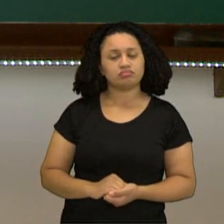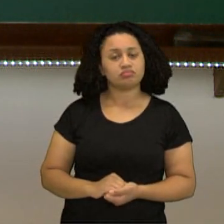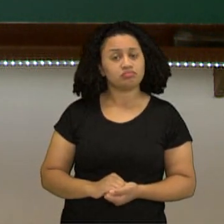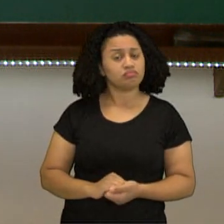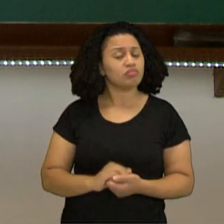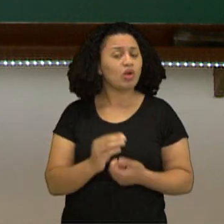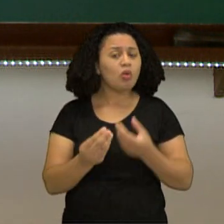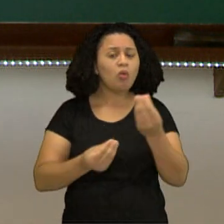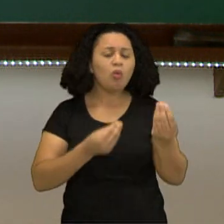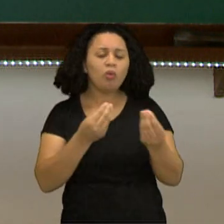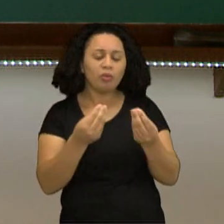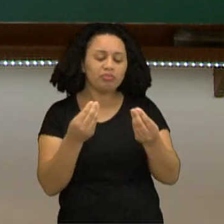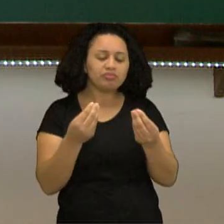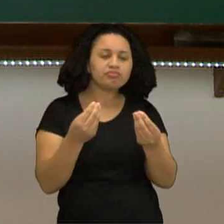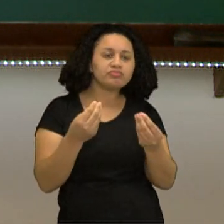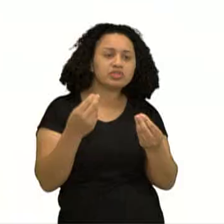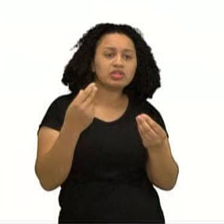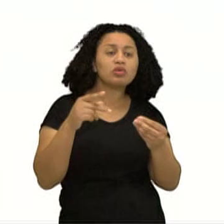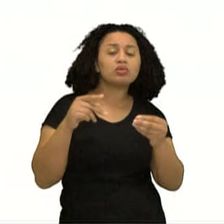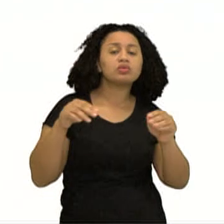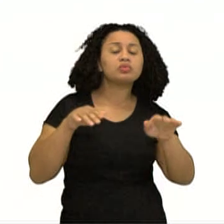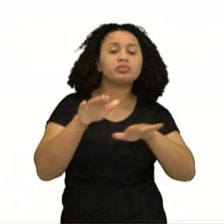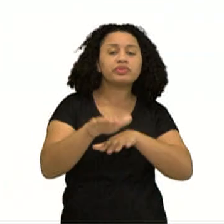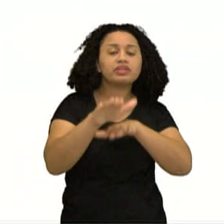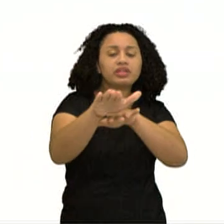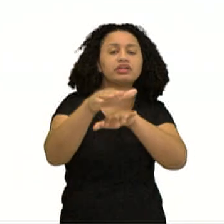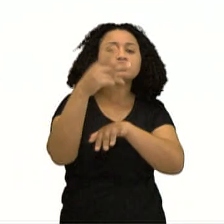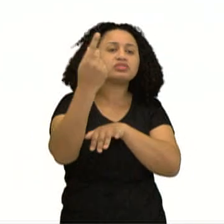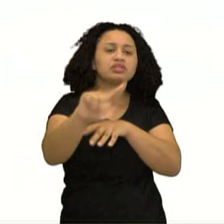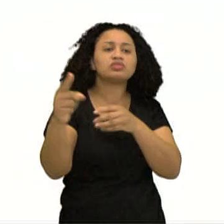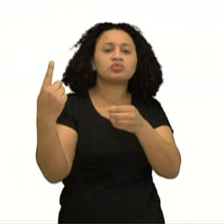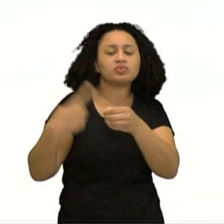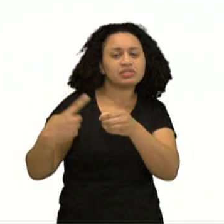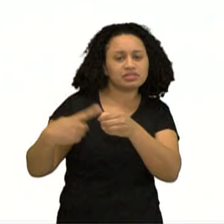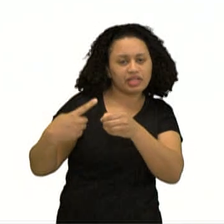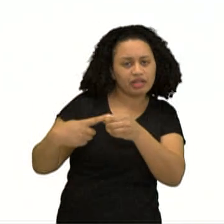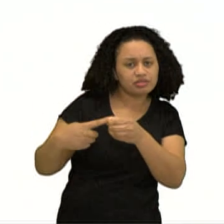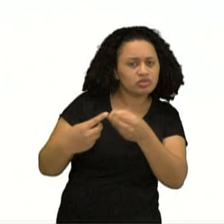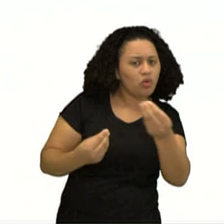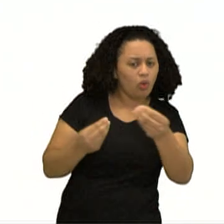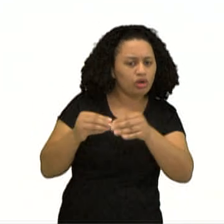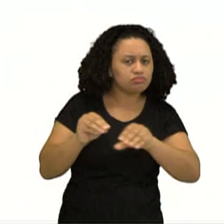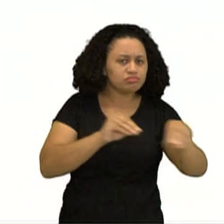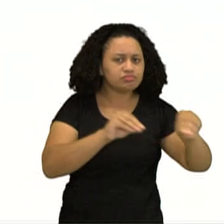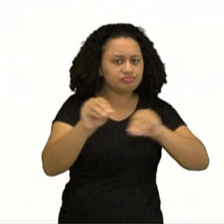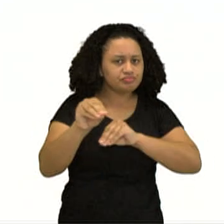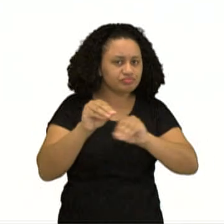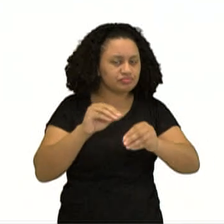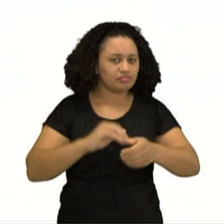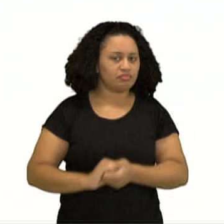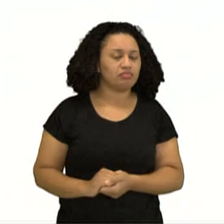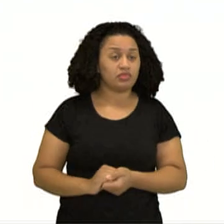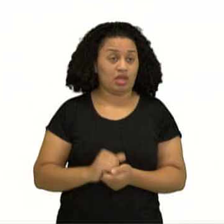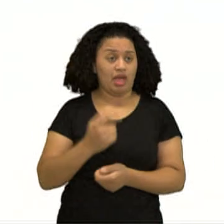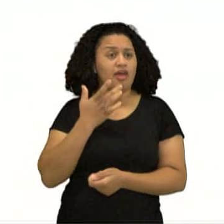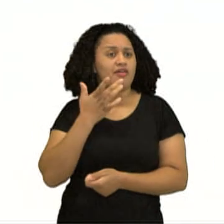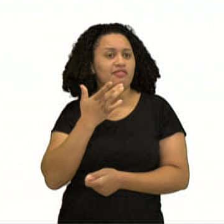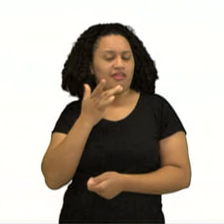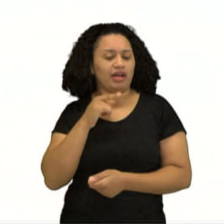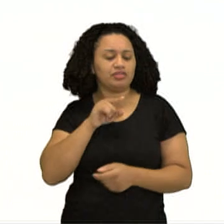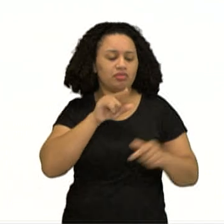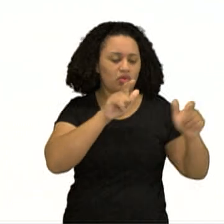Como é se deslocar pelo trânsito da sua cidade? Você considera fácil